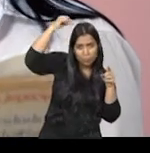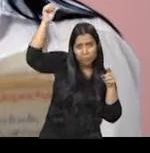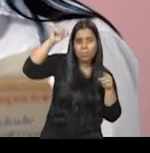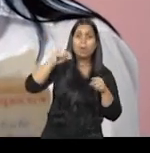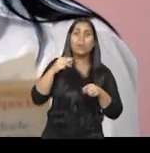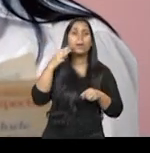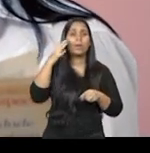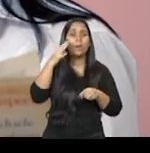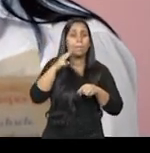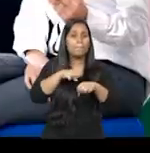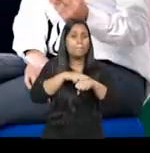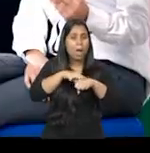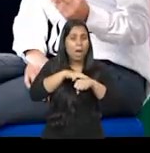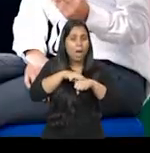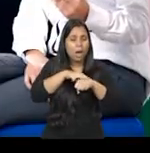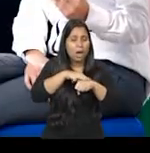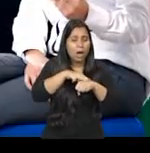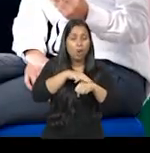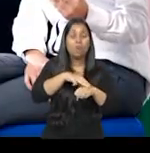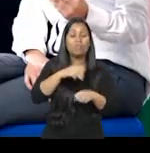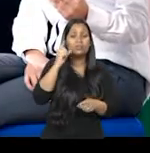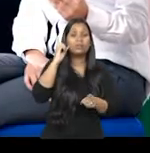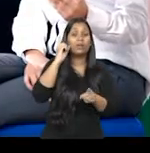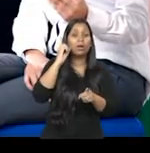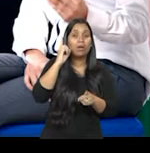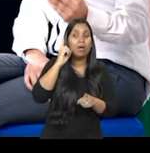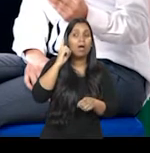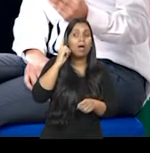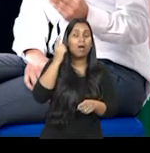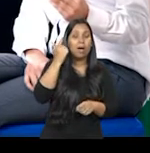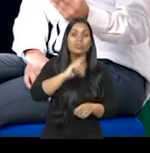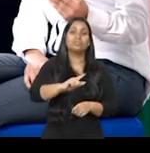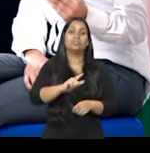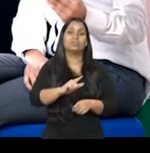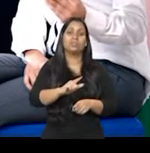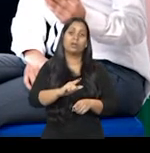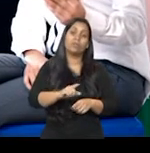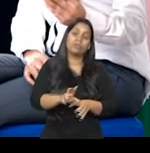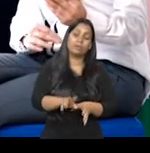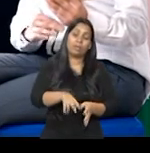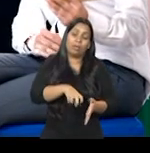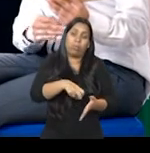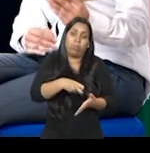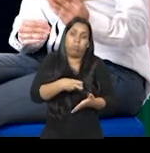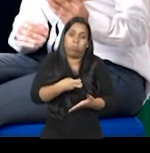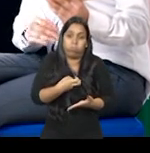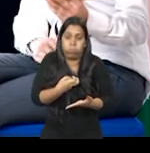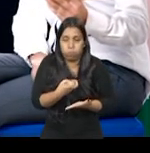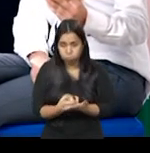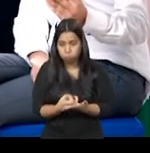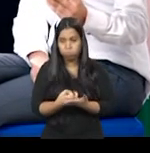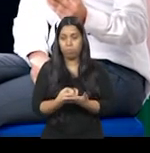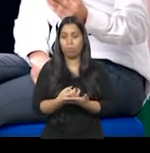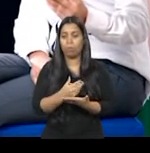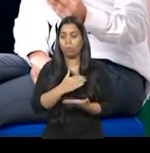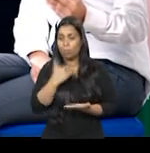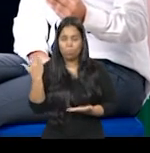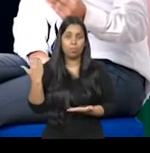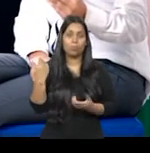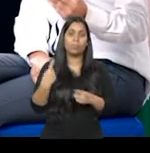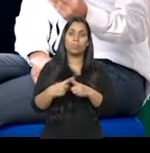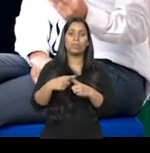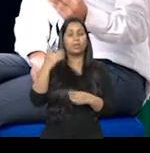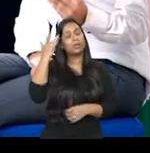marrom, suja de branco, terá adivinhado tarde demais que se mumificara, exatamente por não ter